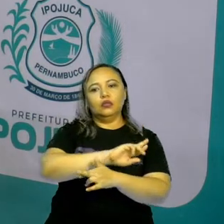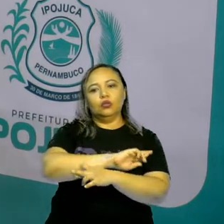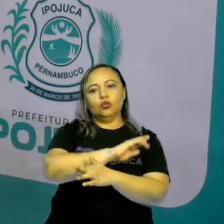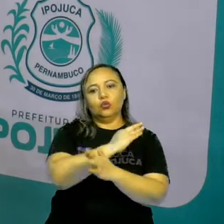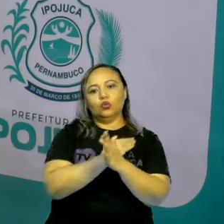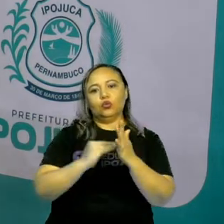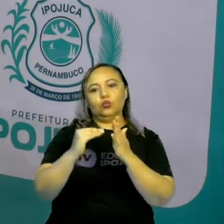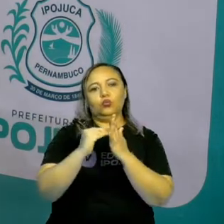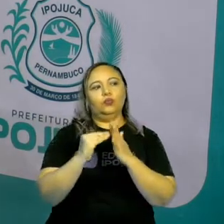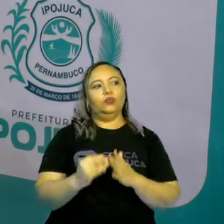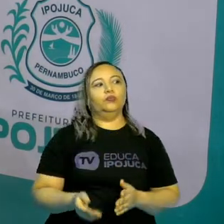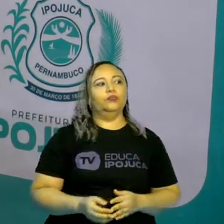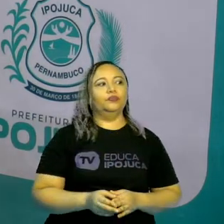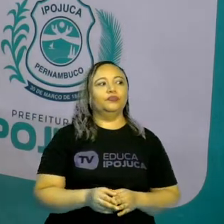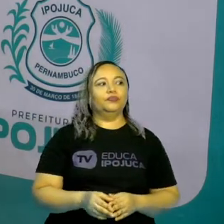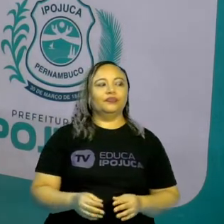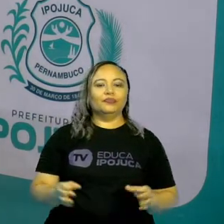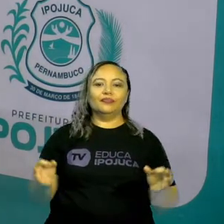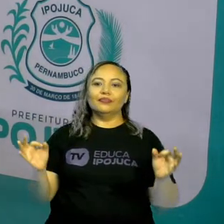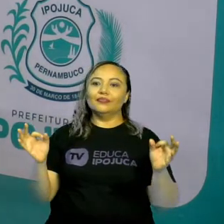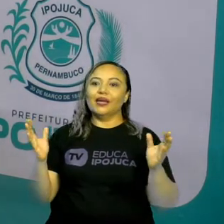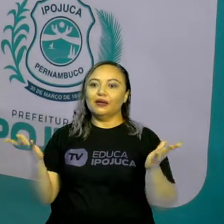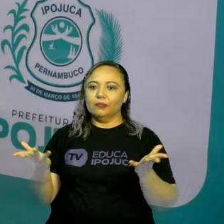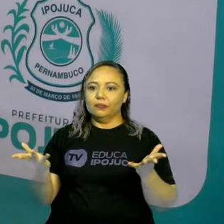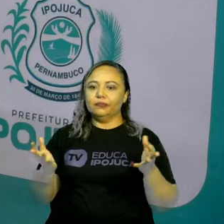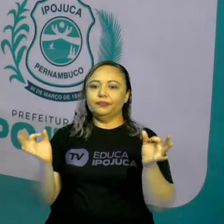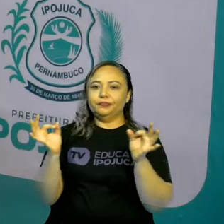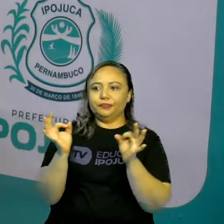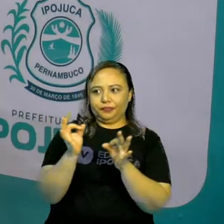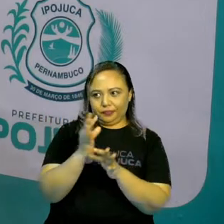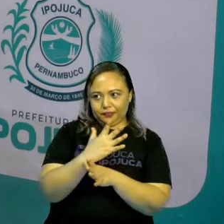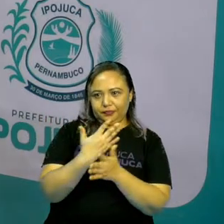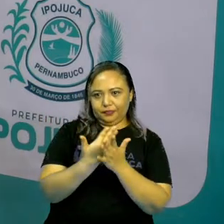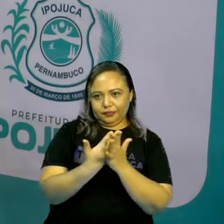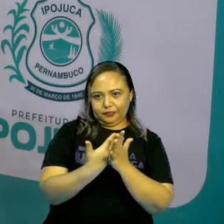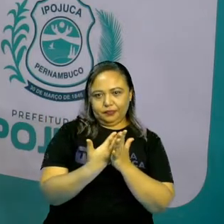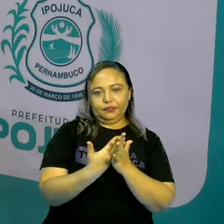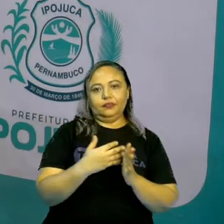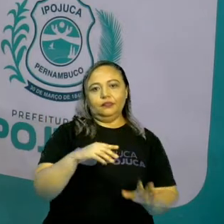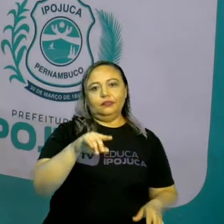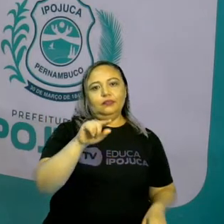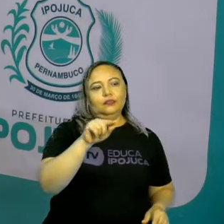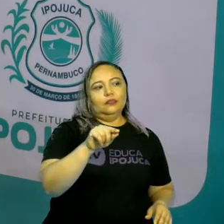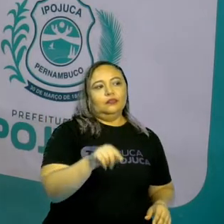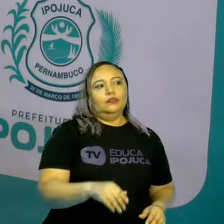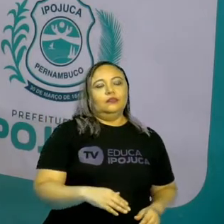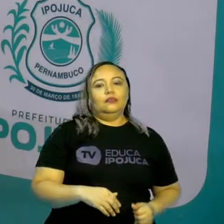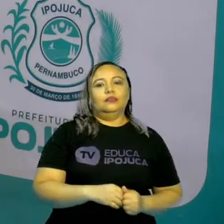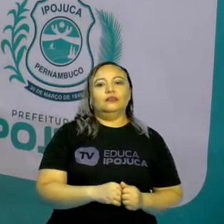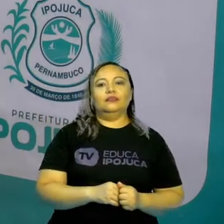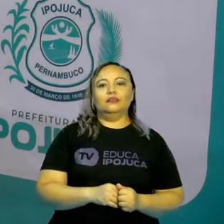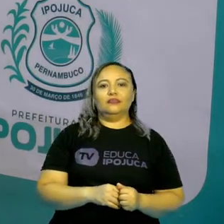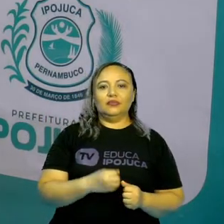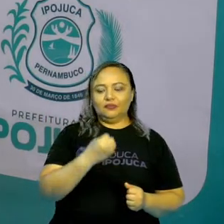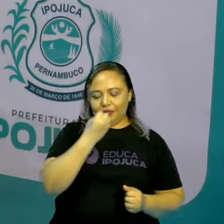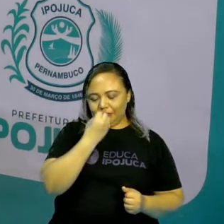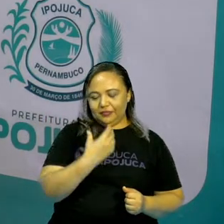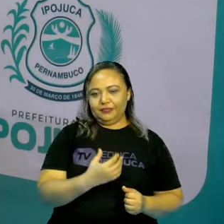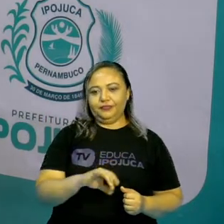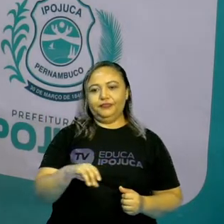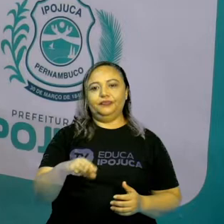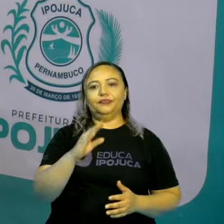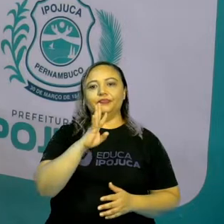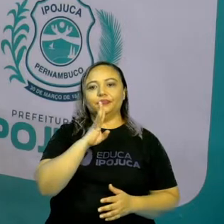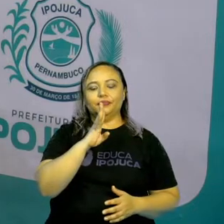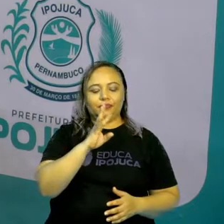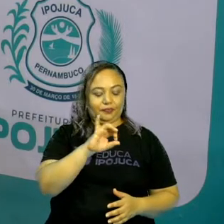E aqui nós vamos concluir a nossa aula. Eu espero que vocês tenham gostado, conhecer um pouquinho, de uma forma mais